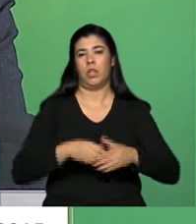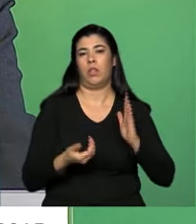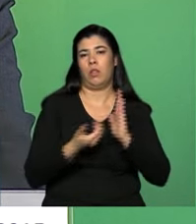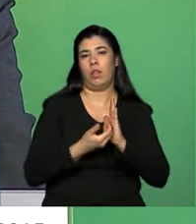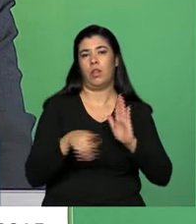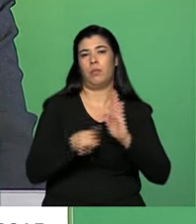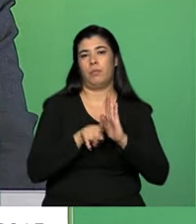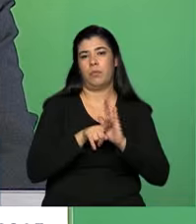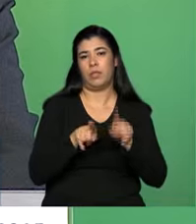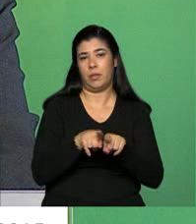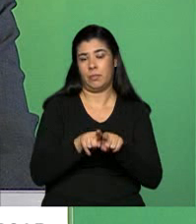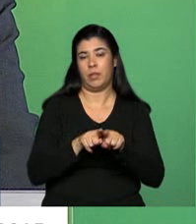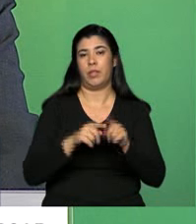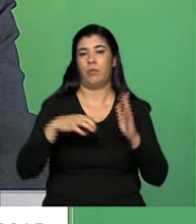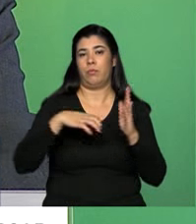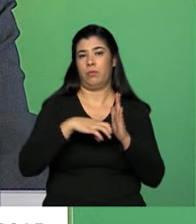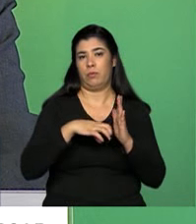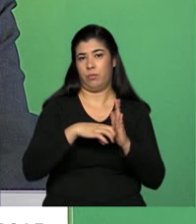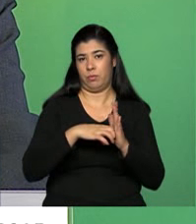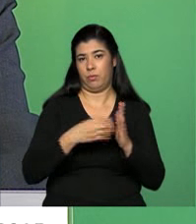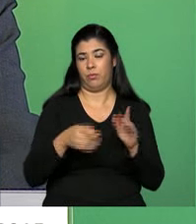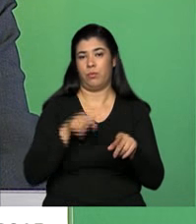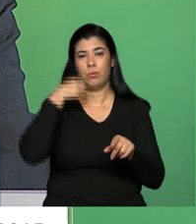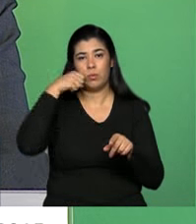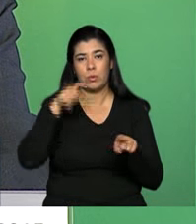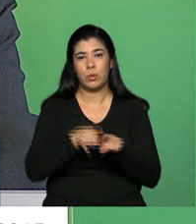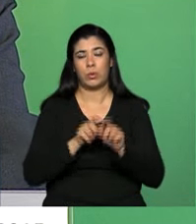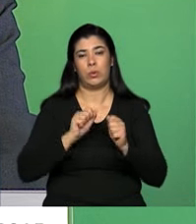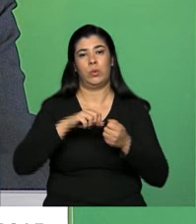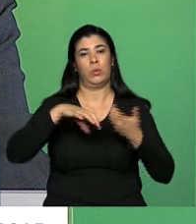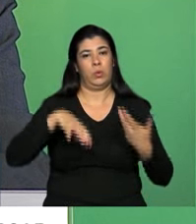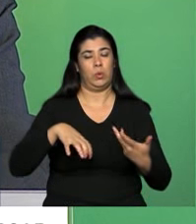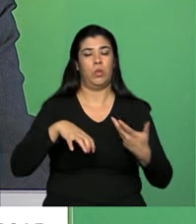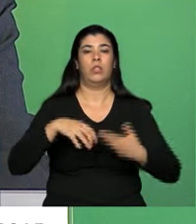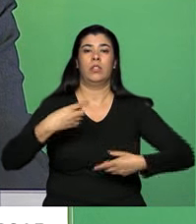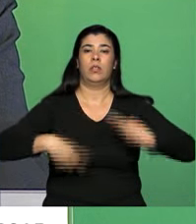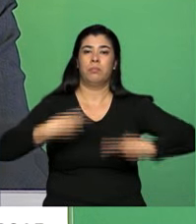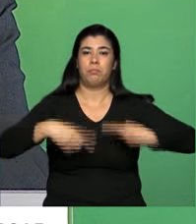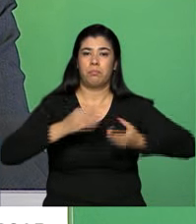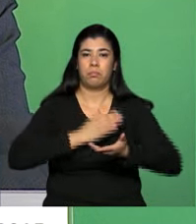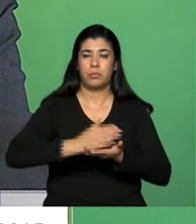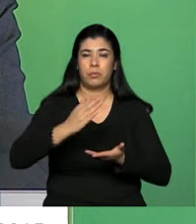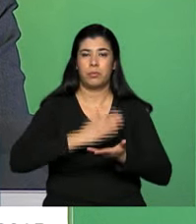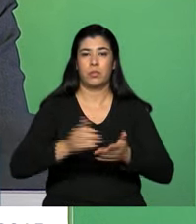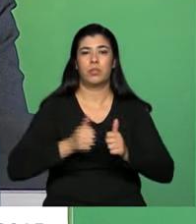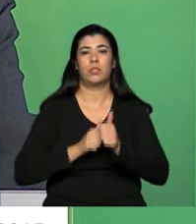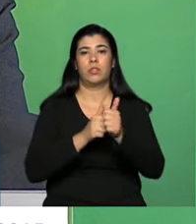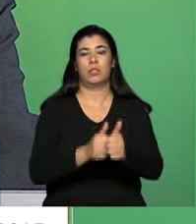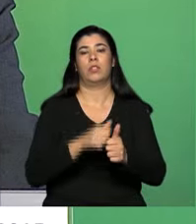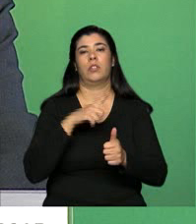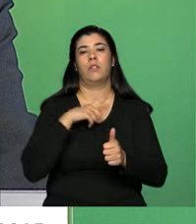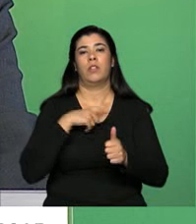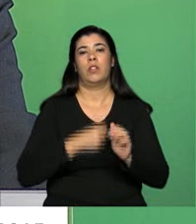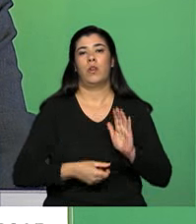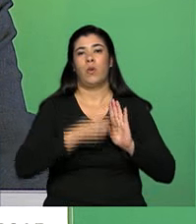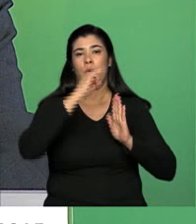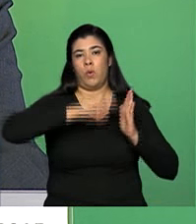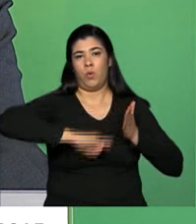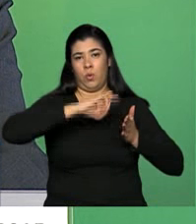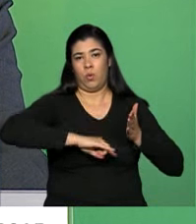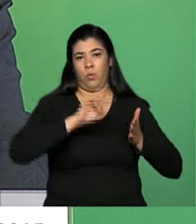participação de todos os membros do colegiado e o governo se preparando também para amamento da peça orçamentária